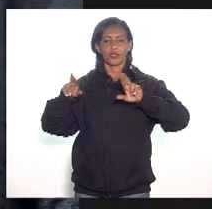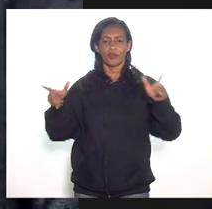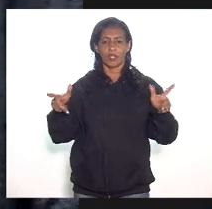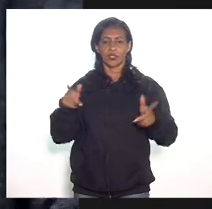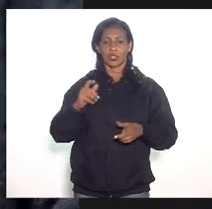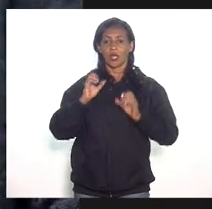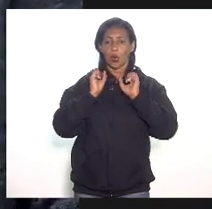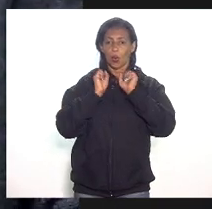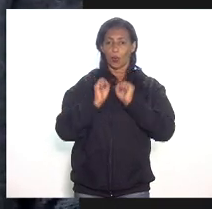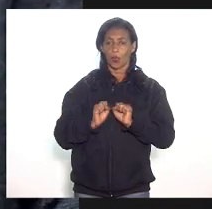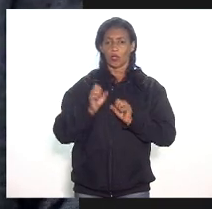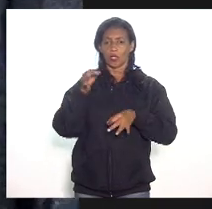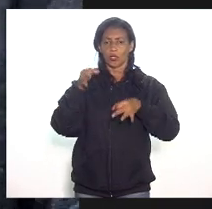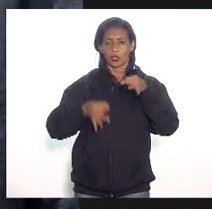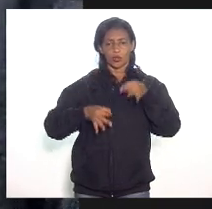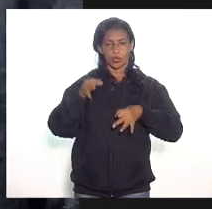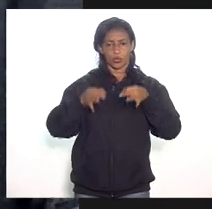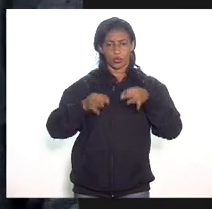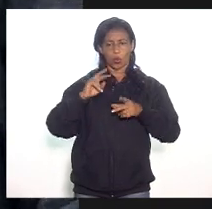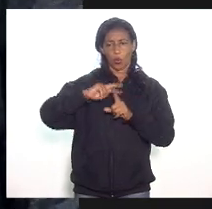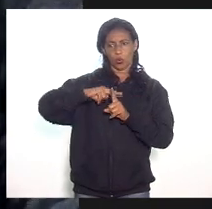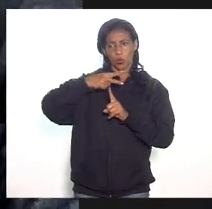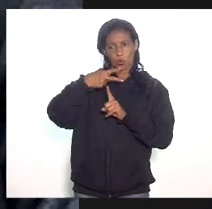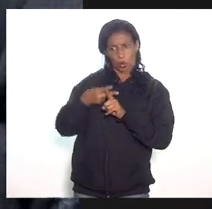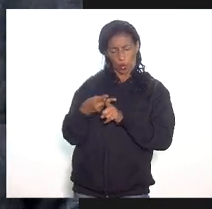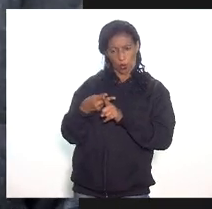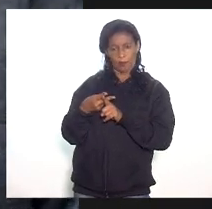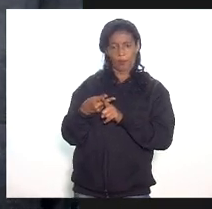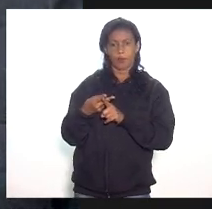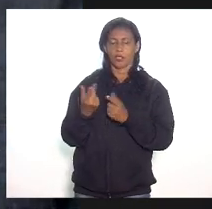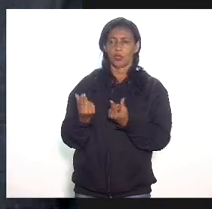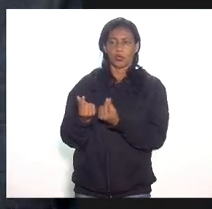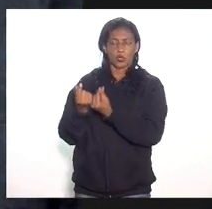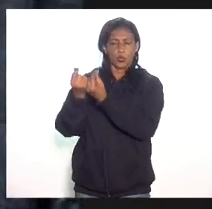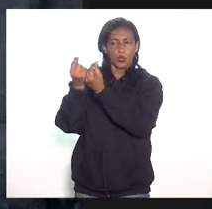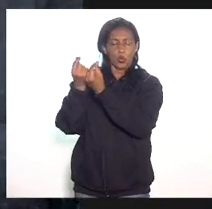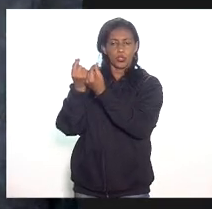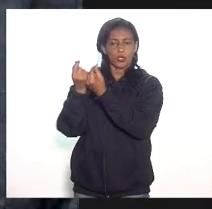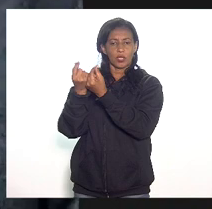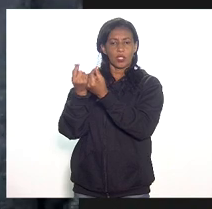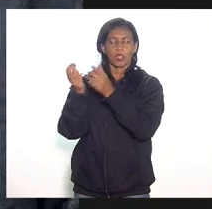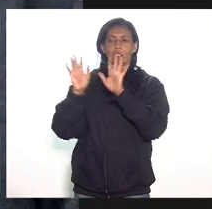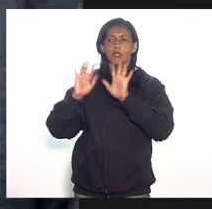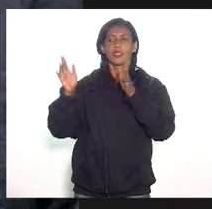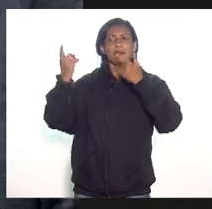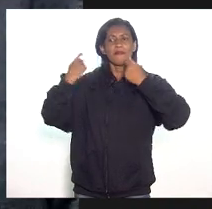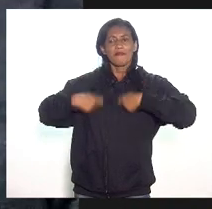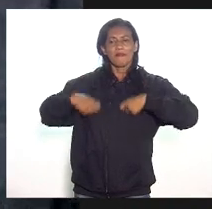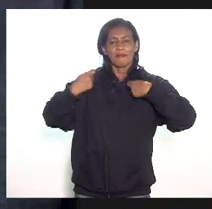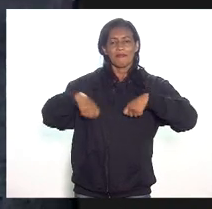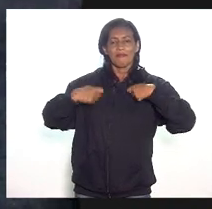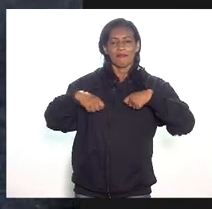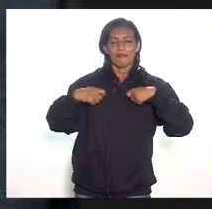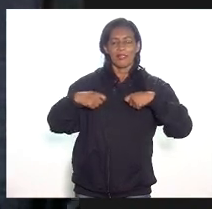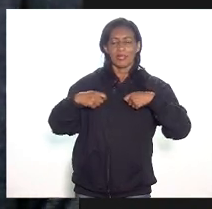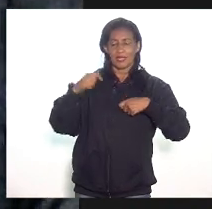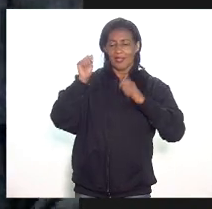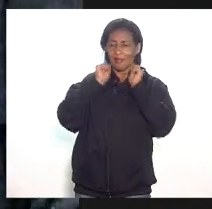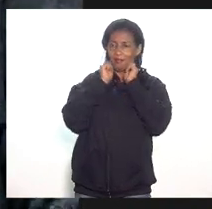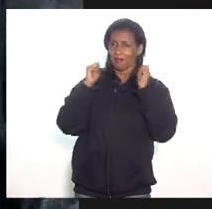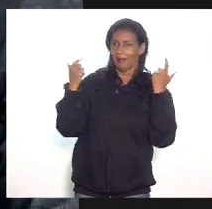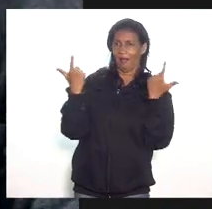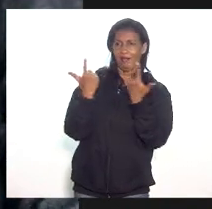estabelecer outras formas de dobra de custas sem a necessidade de que passem pelo crivo desta casa